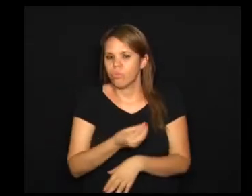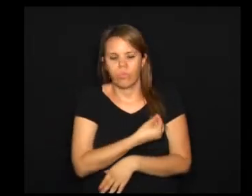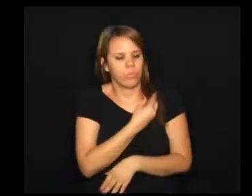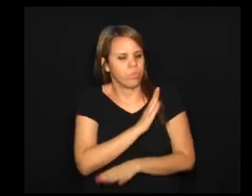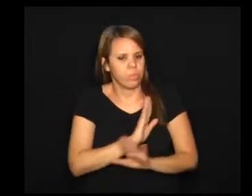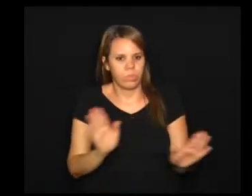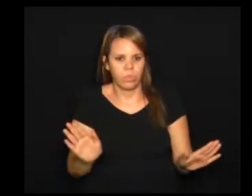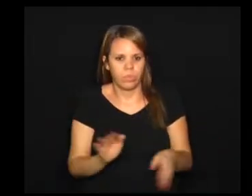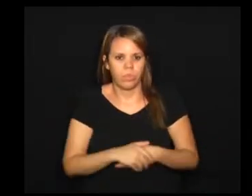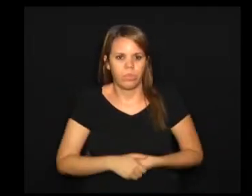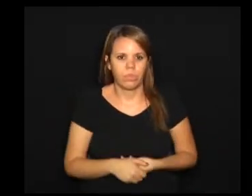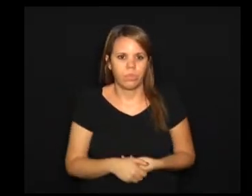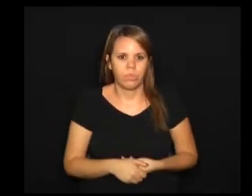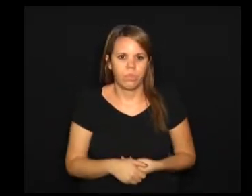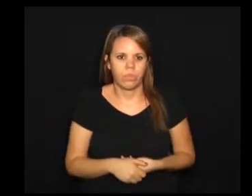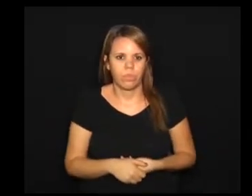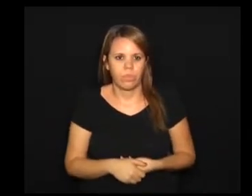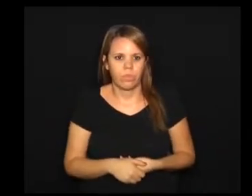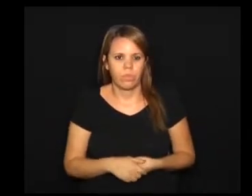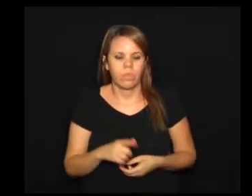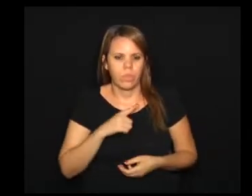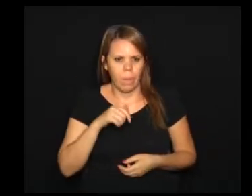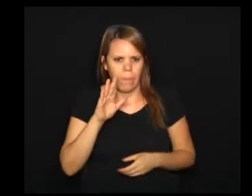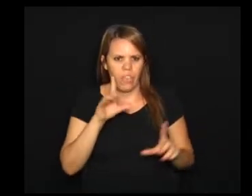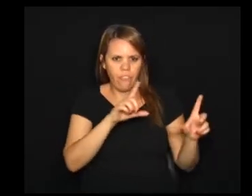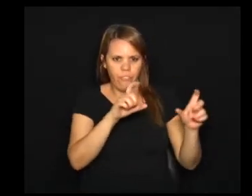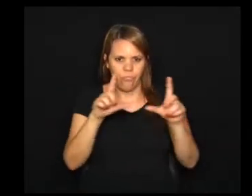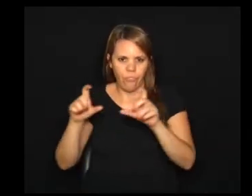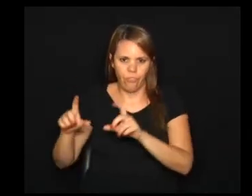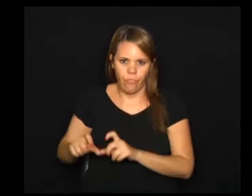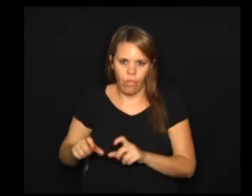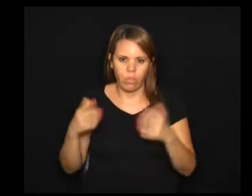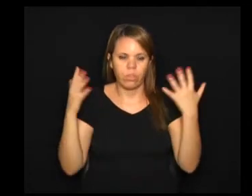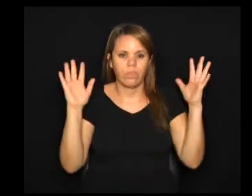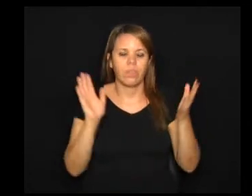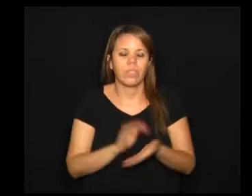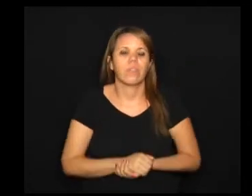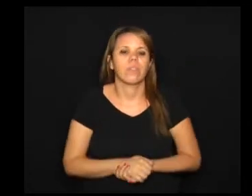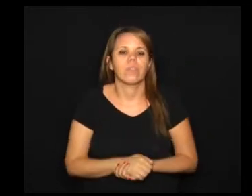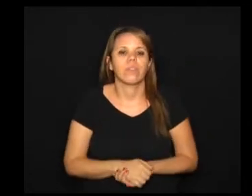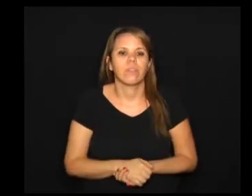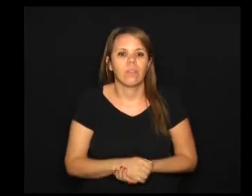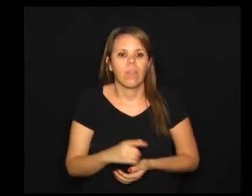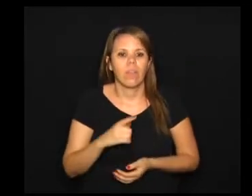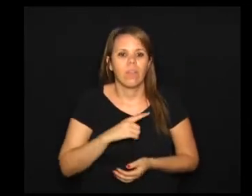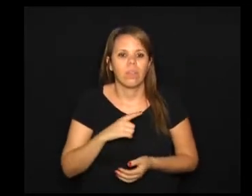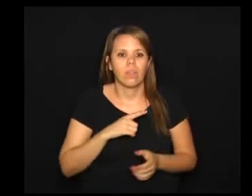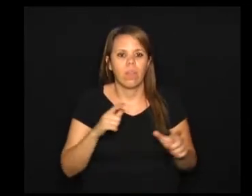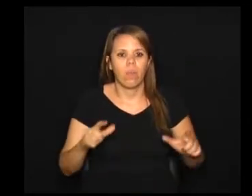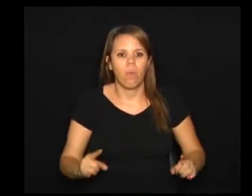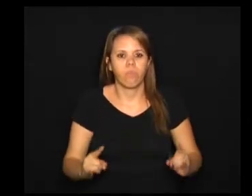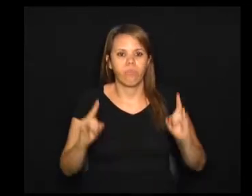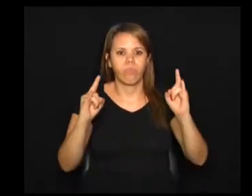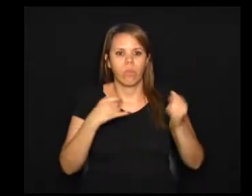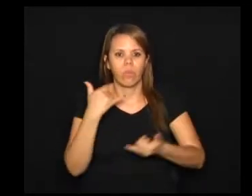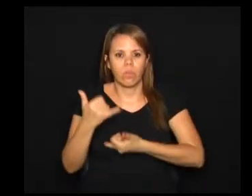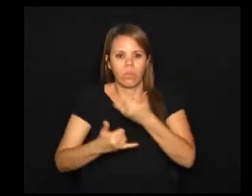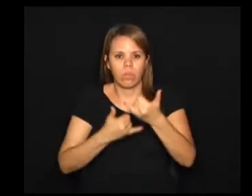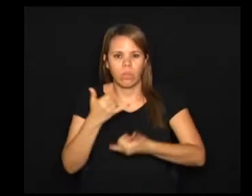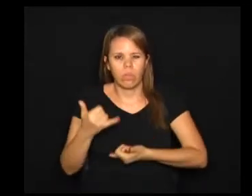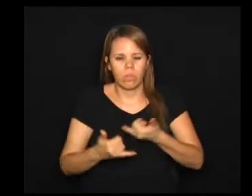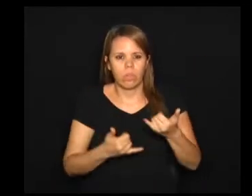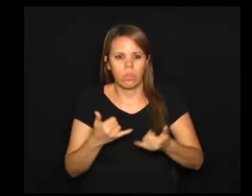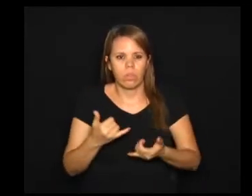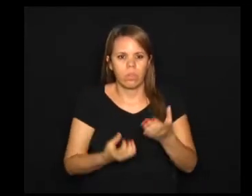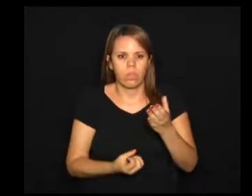né. Aqui tem mais fotos desse evento. Então tem aqui um barracão com brinquedos, a fabriquinha de